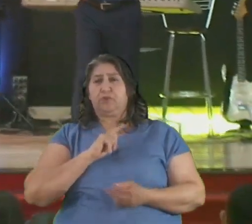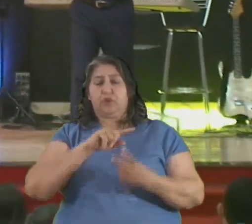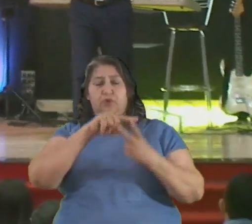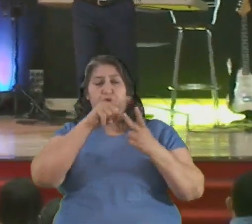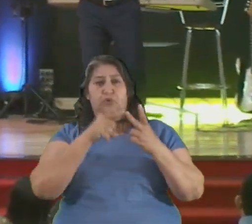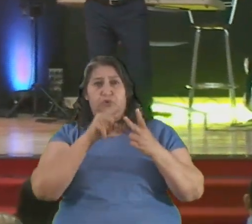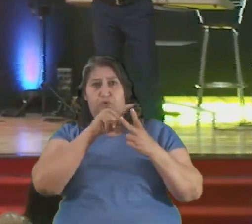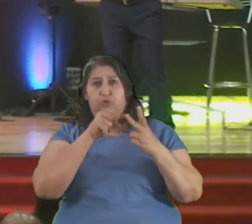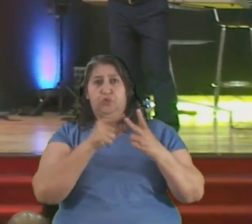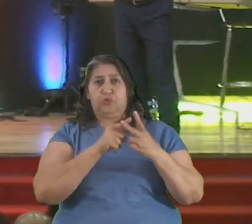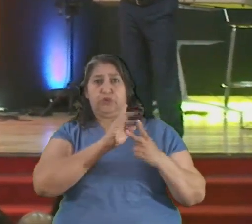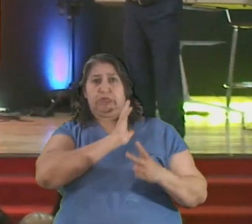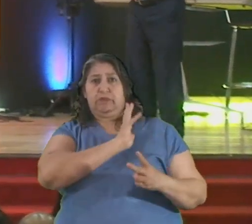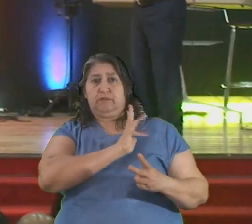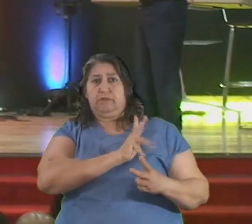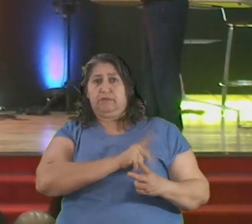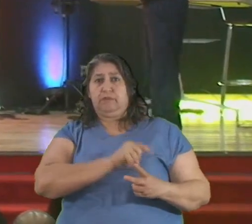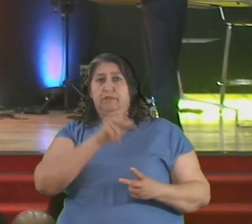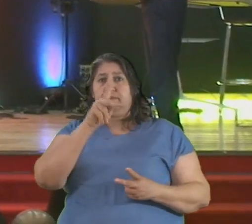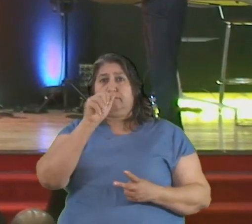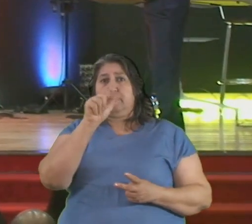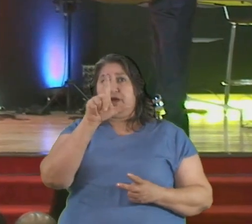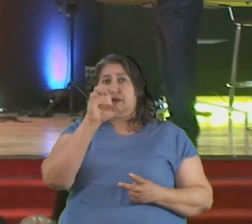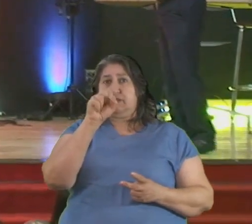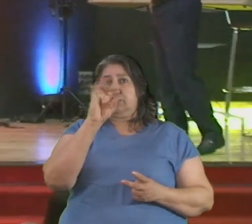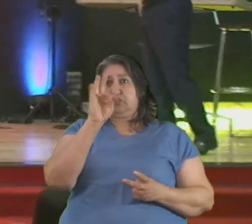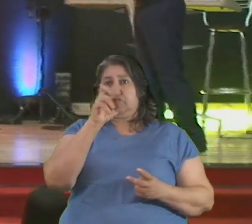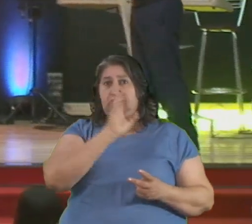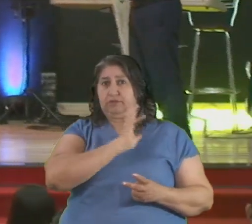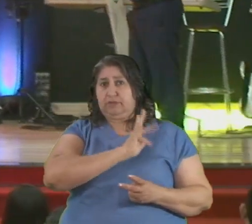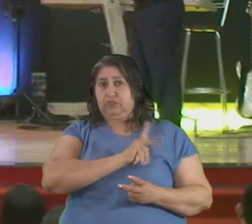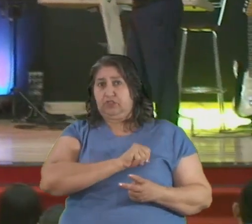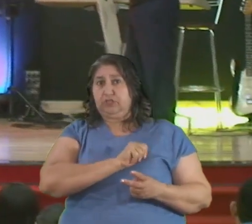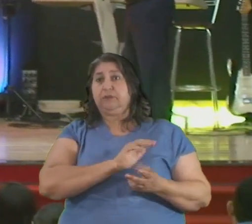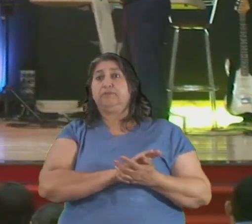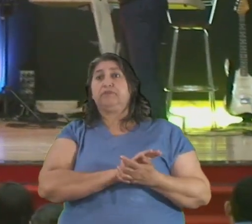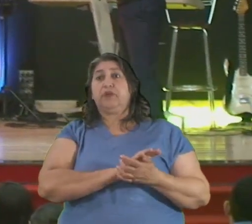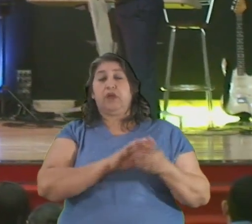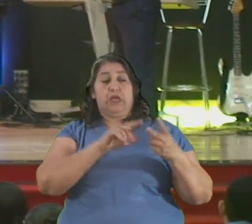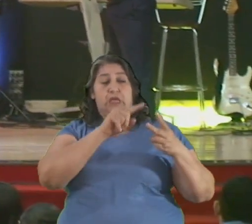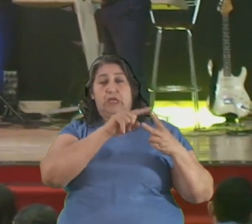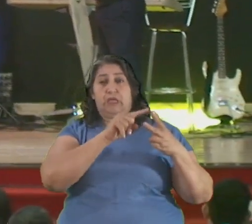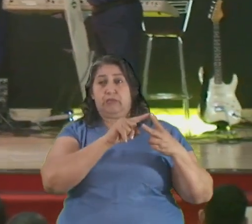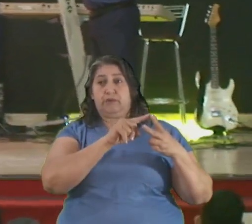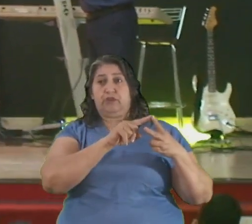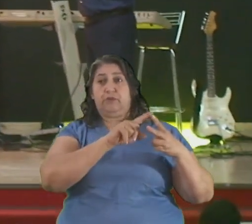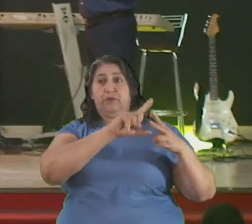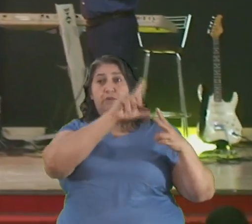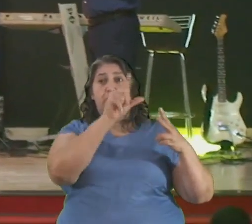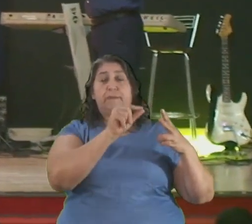2 Palestinas. Essa Palestina do mapa cor de laranja é